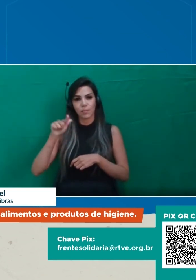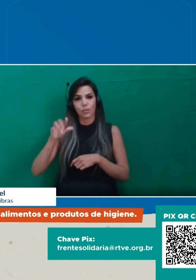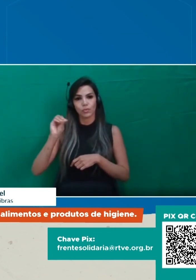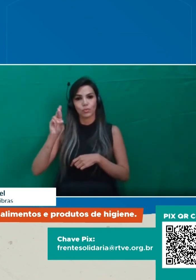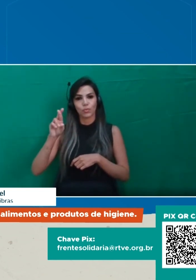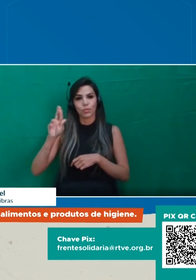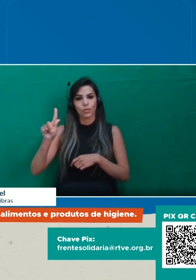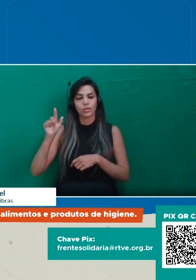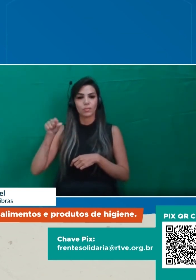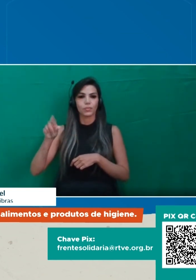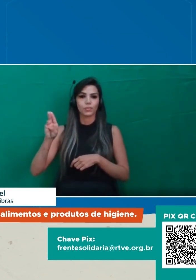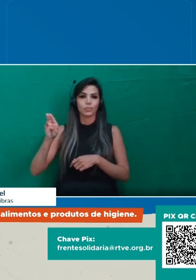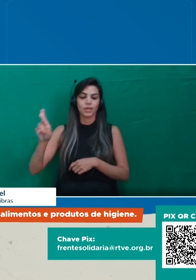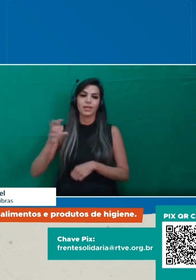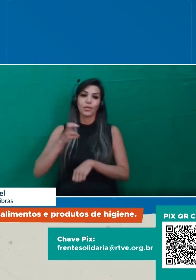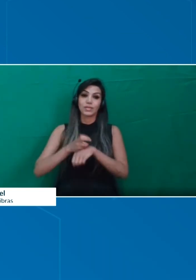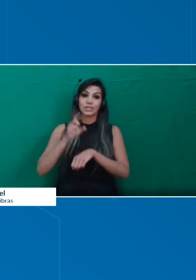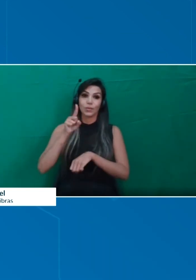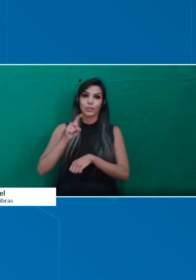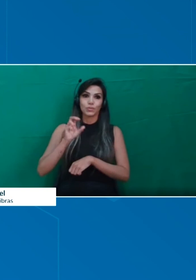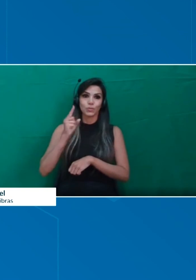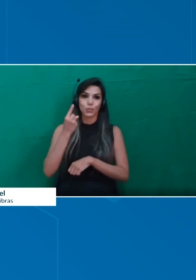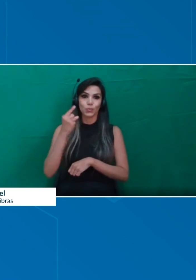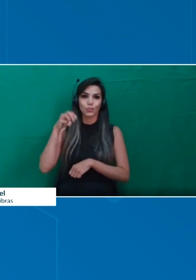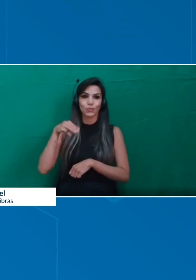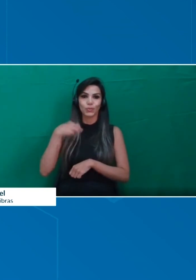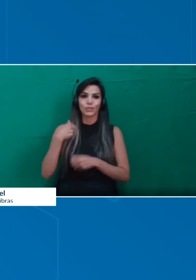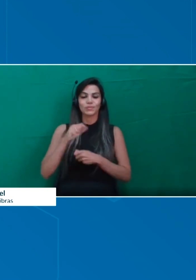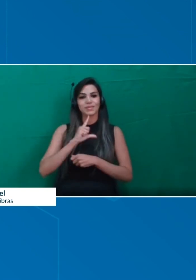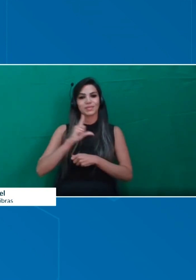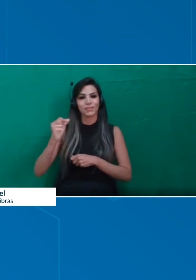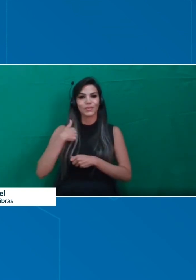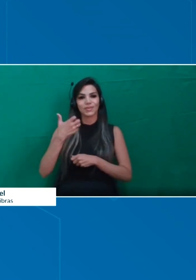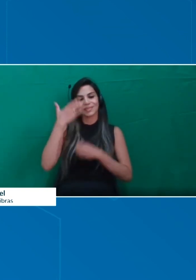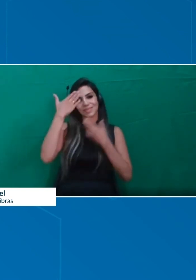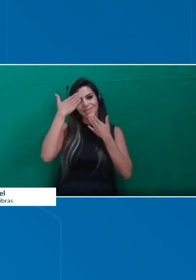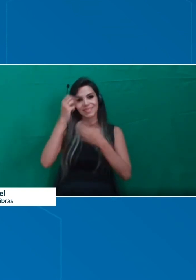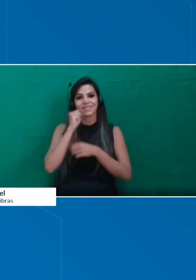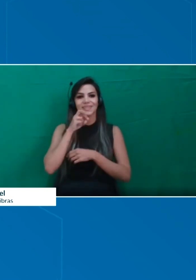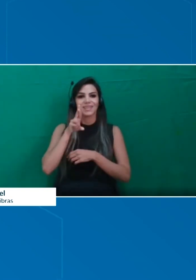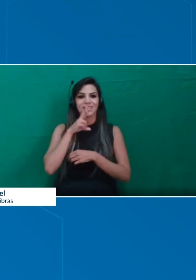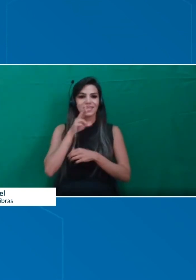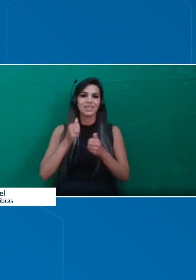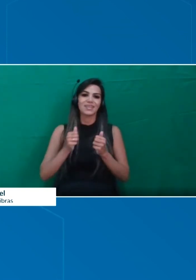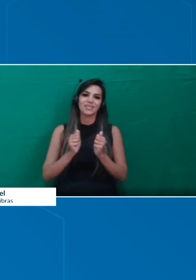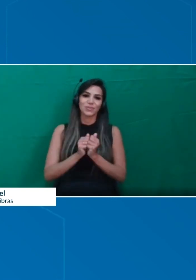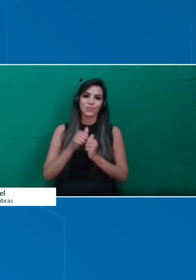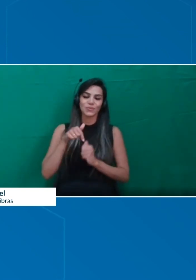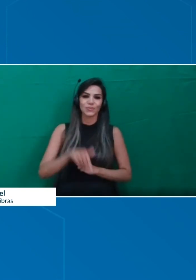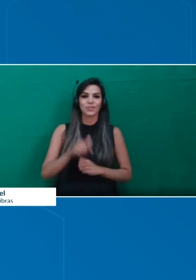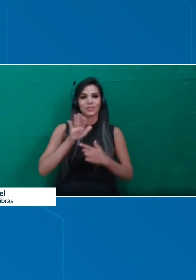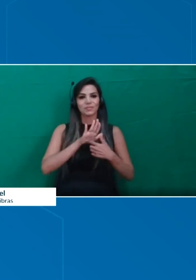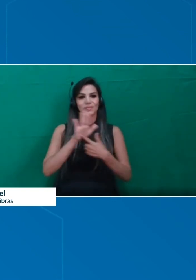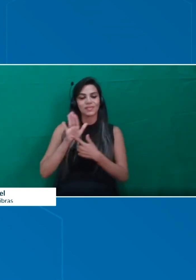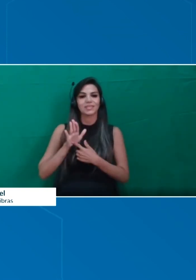frentesolidaria@rtve.org.br. 5h01, preciso ir embora. Quero agradecer a Sara Raquel, que esteve aqui comigo, apresentando o